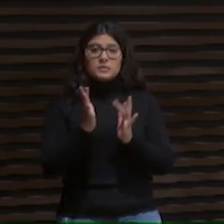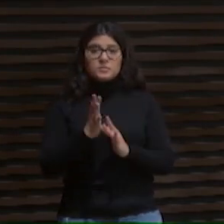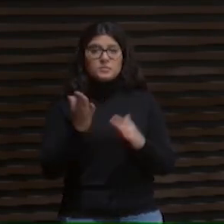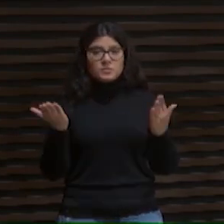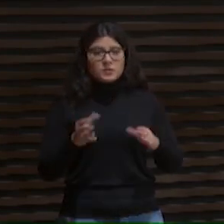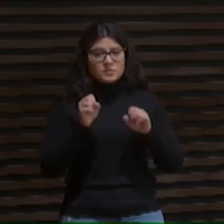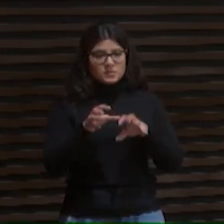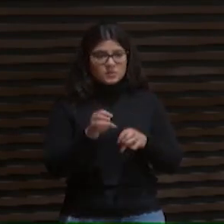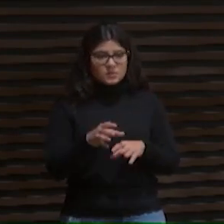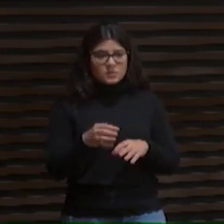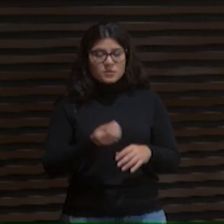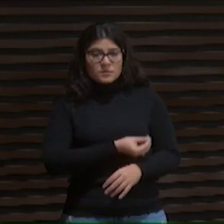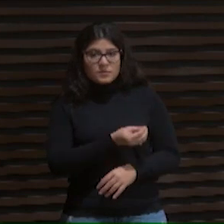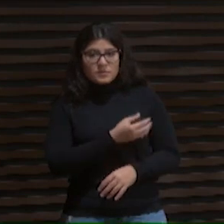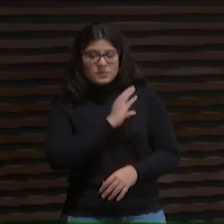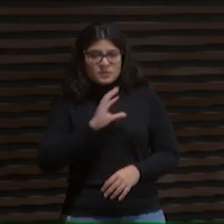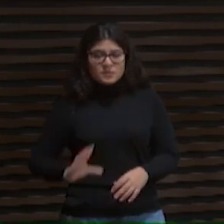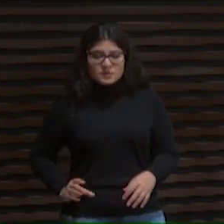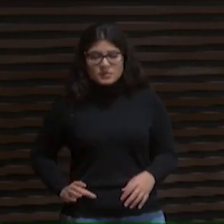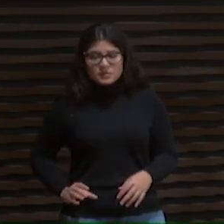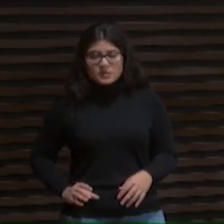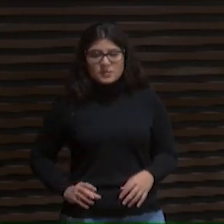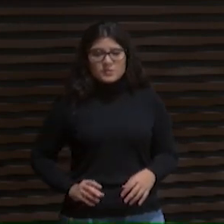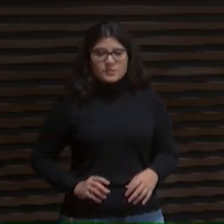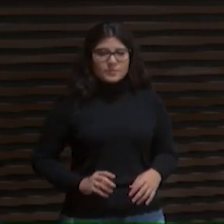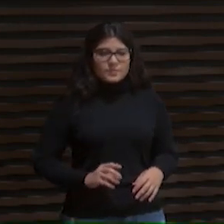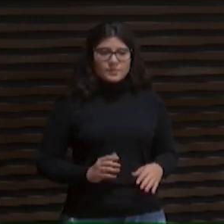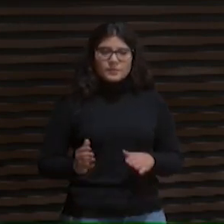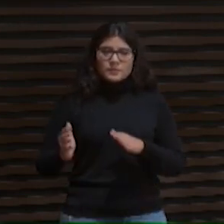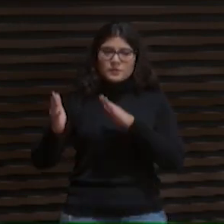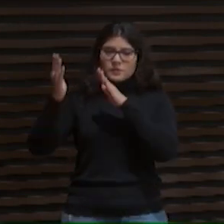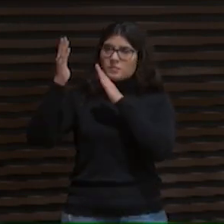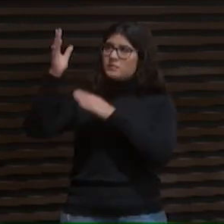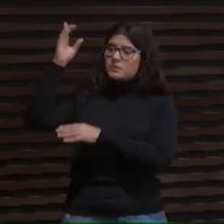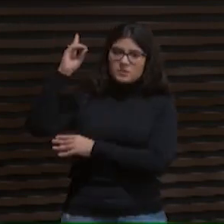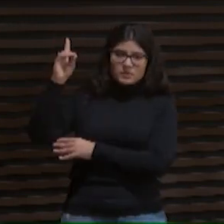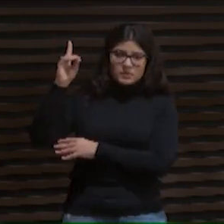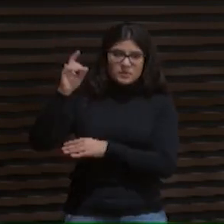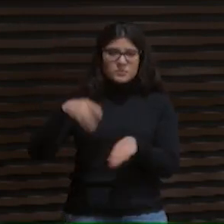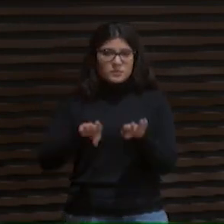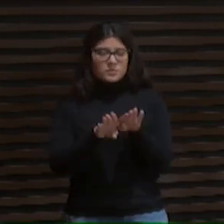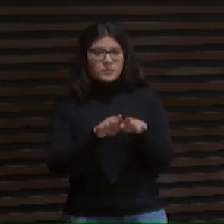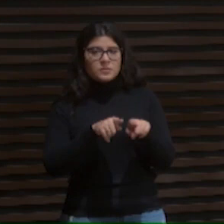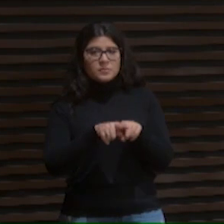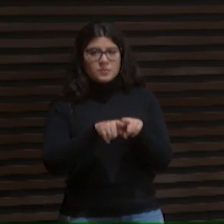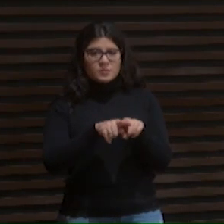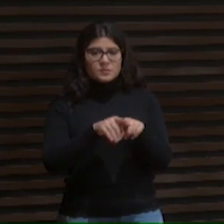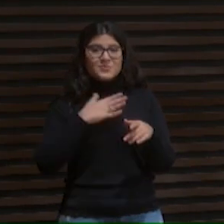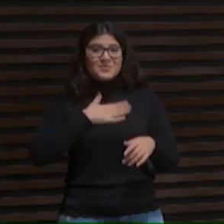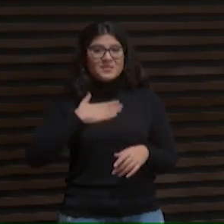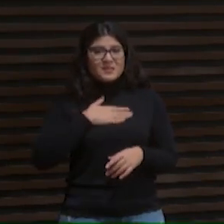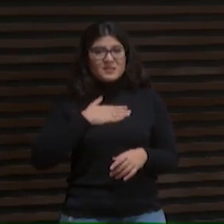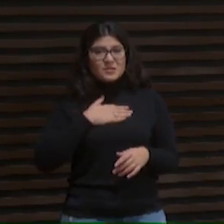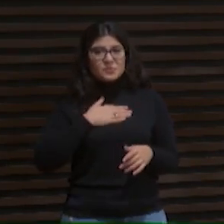vida cristã é voltada a Deus e ao próximo. Portanto, o desejo